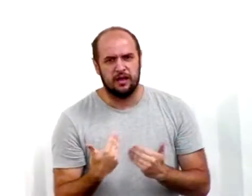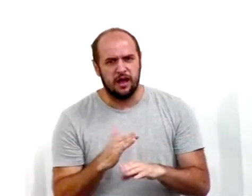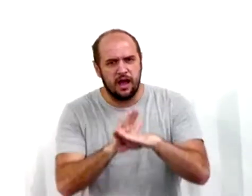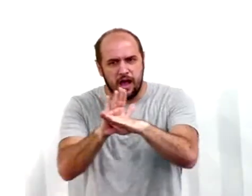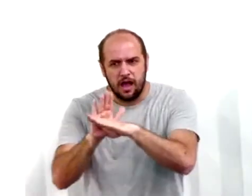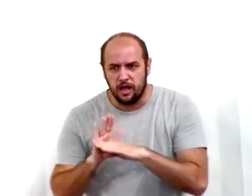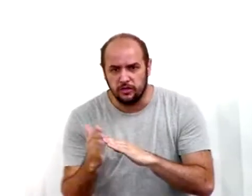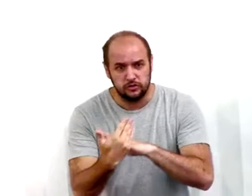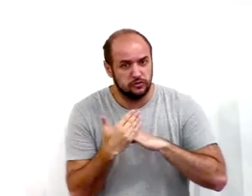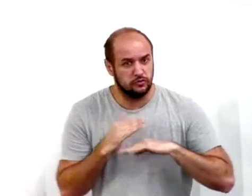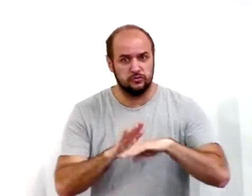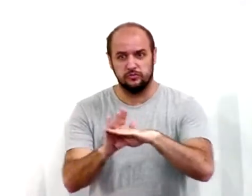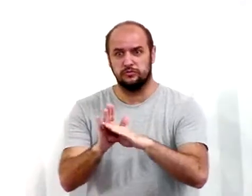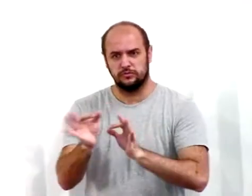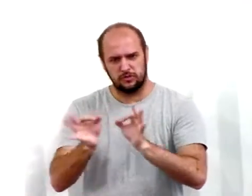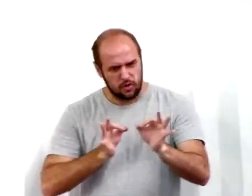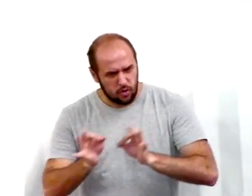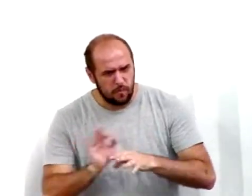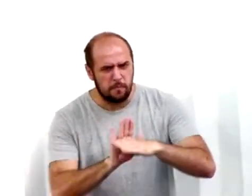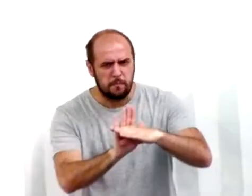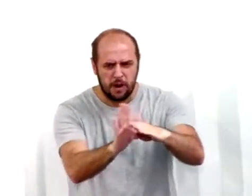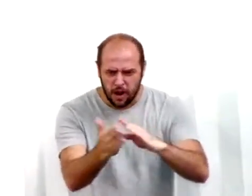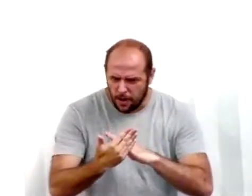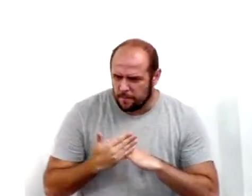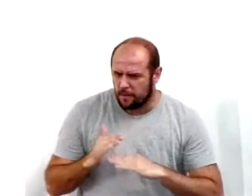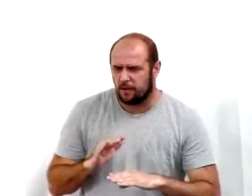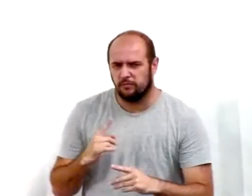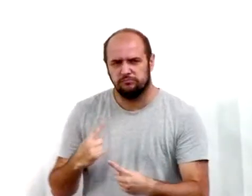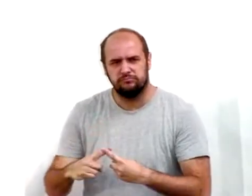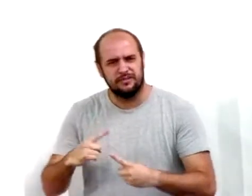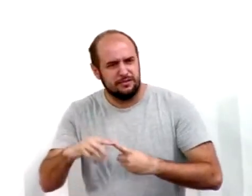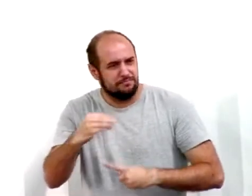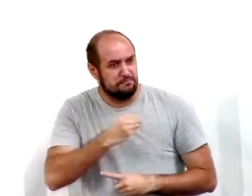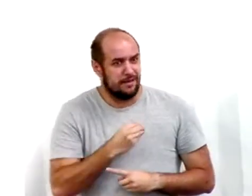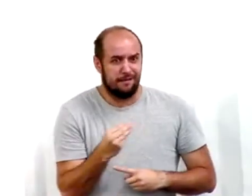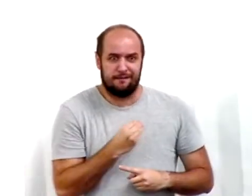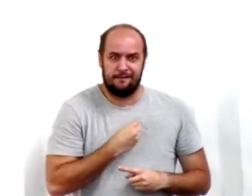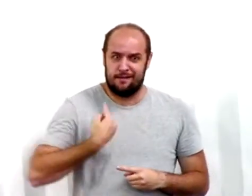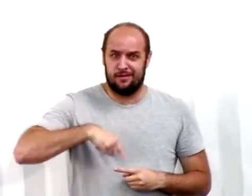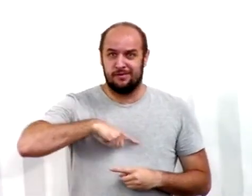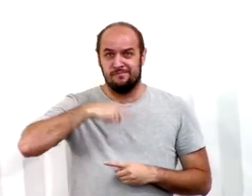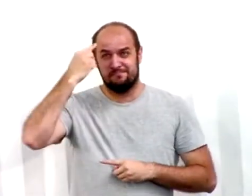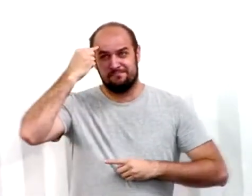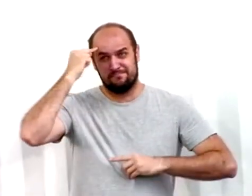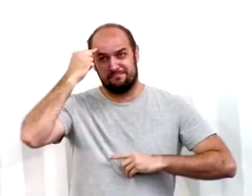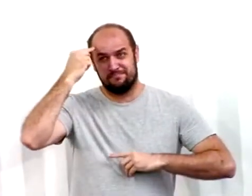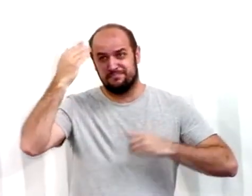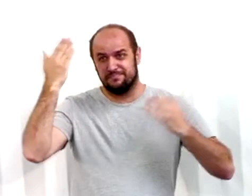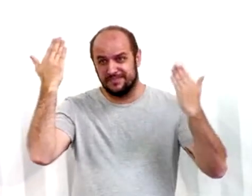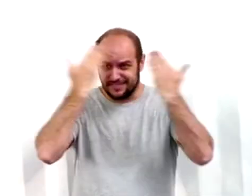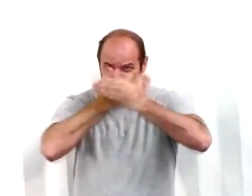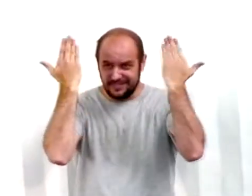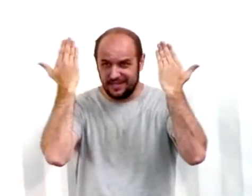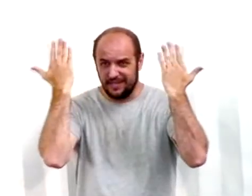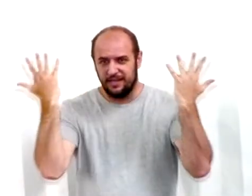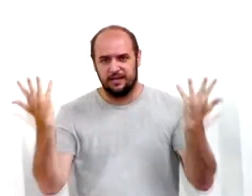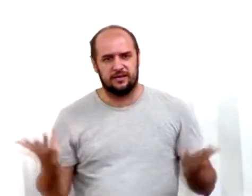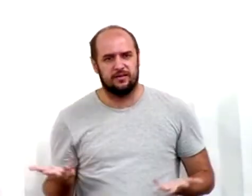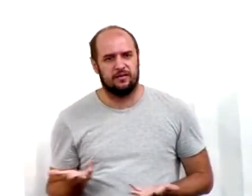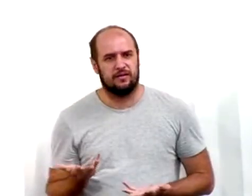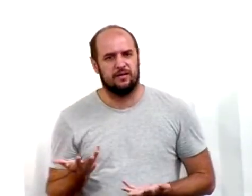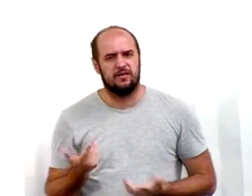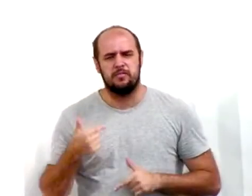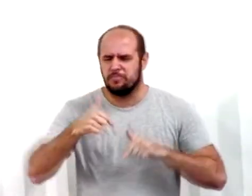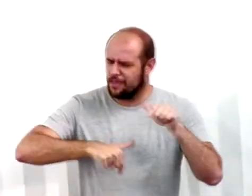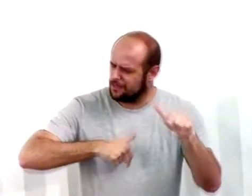mutuamente. Corrigir-nos mutuamente, porque o pecado cega o nosso entendimento. O trabalho, a